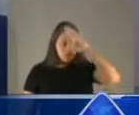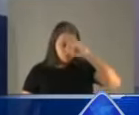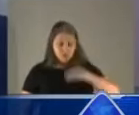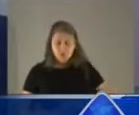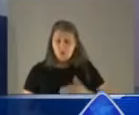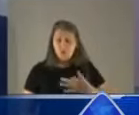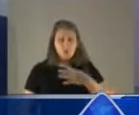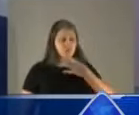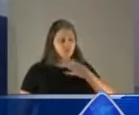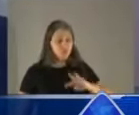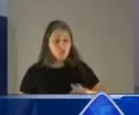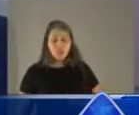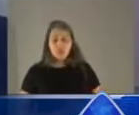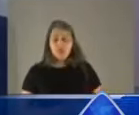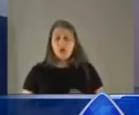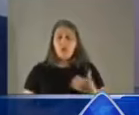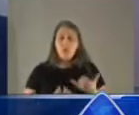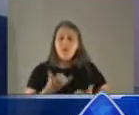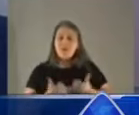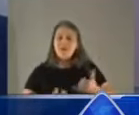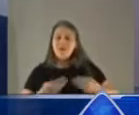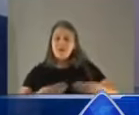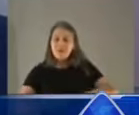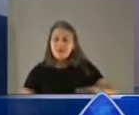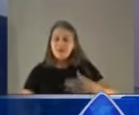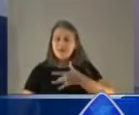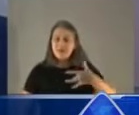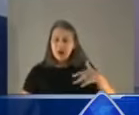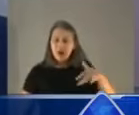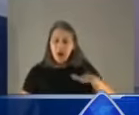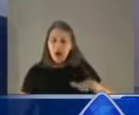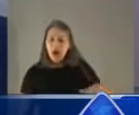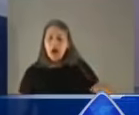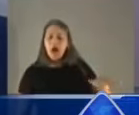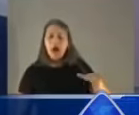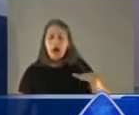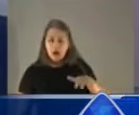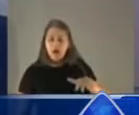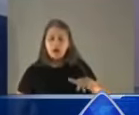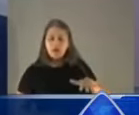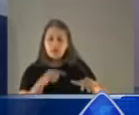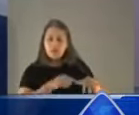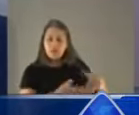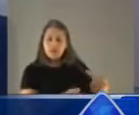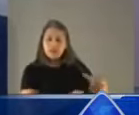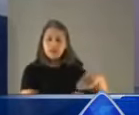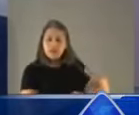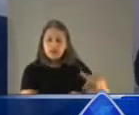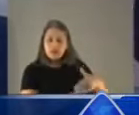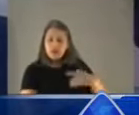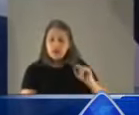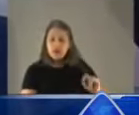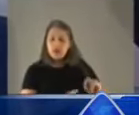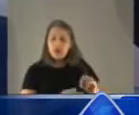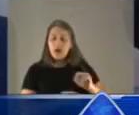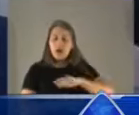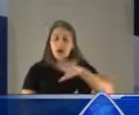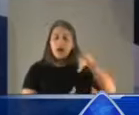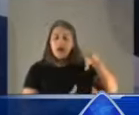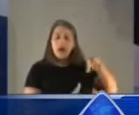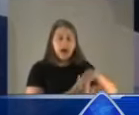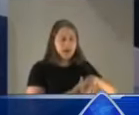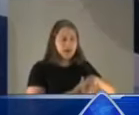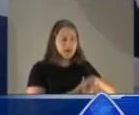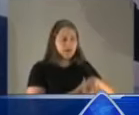até brincava dentro do Ministério da Saúde que a sala, a área que tinha sido dedicada a princípio para a secretaria, ficava no anexo,